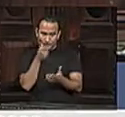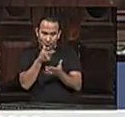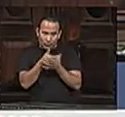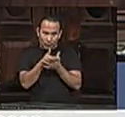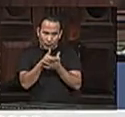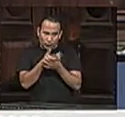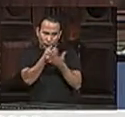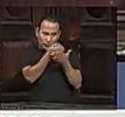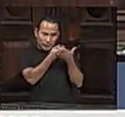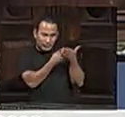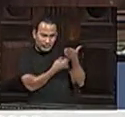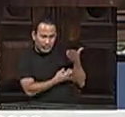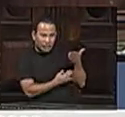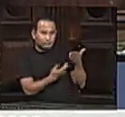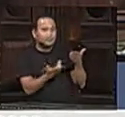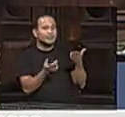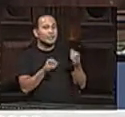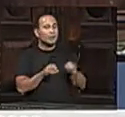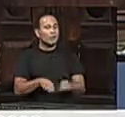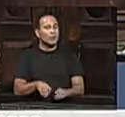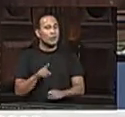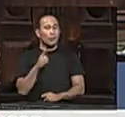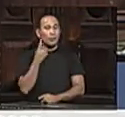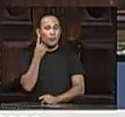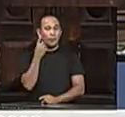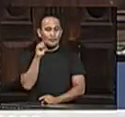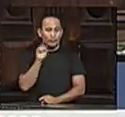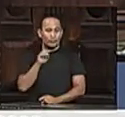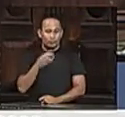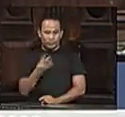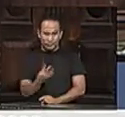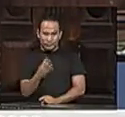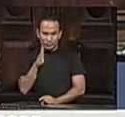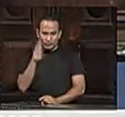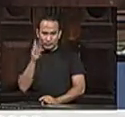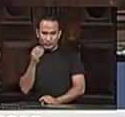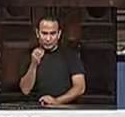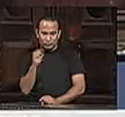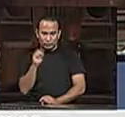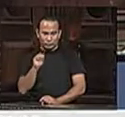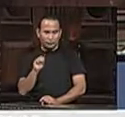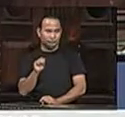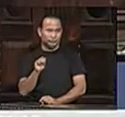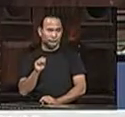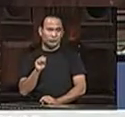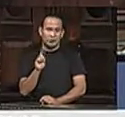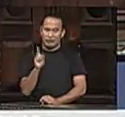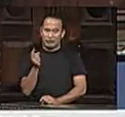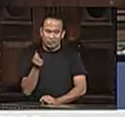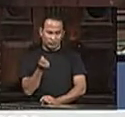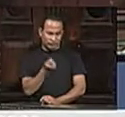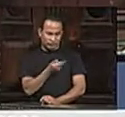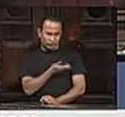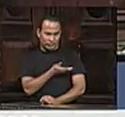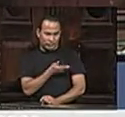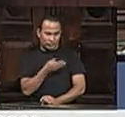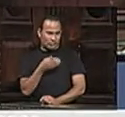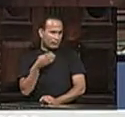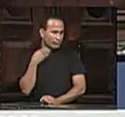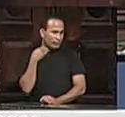da educação 1,4 bilhões. E não deixou esse saldo, deputado presidente, em